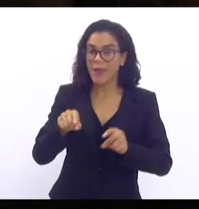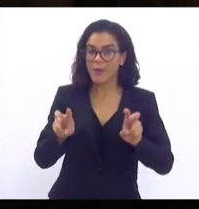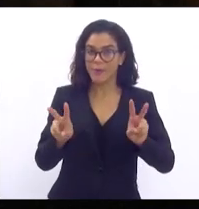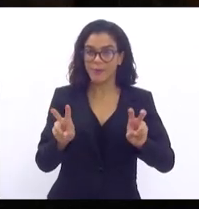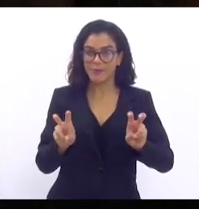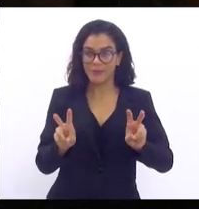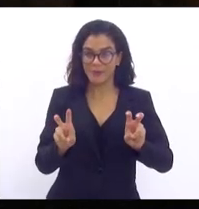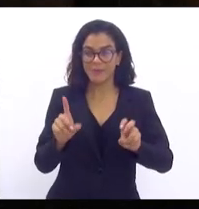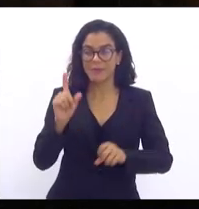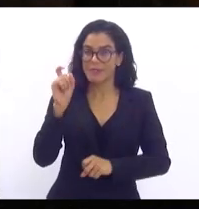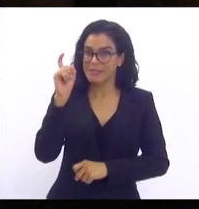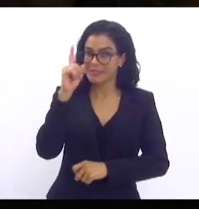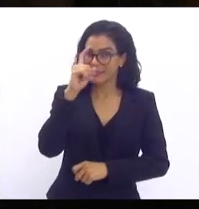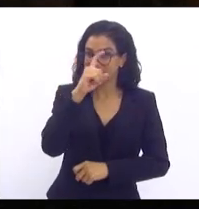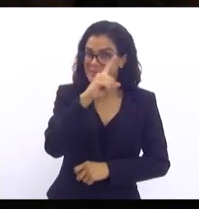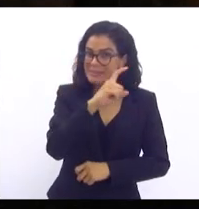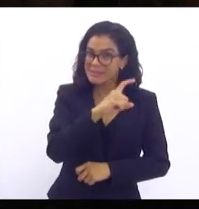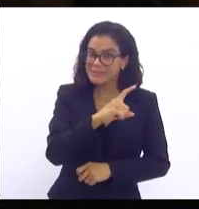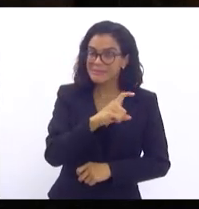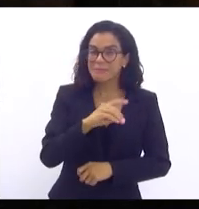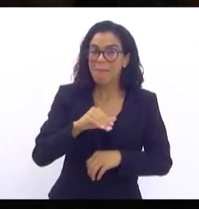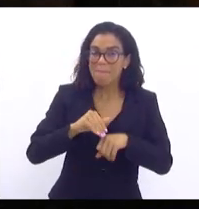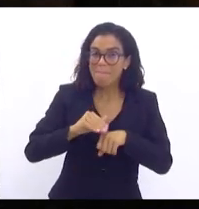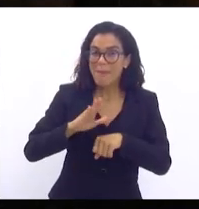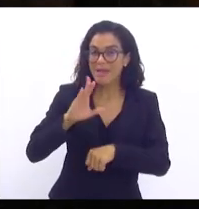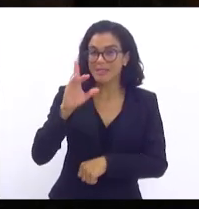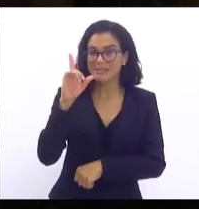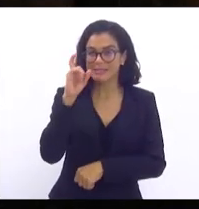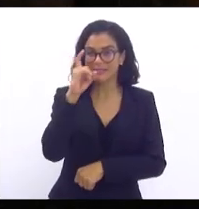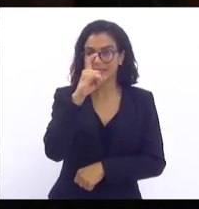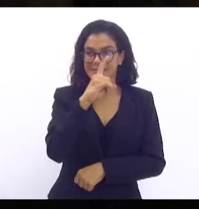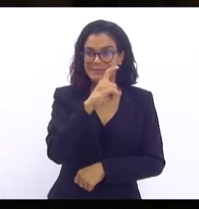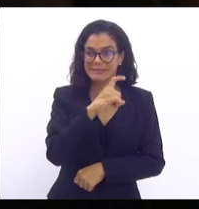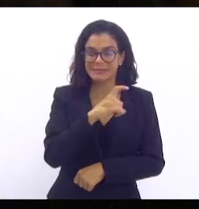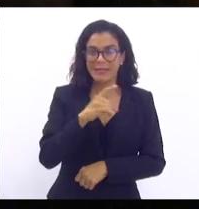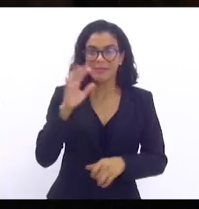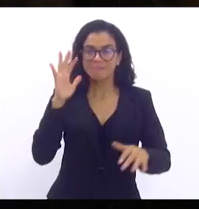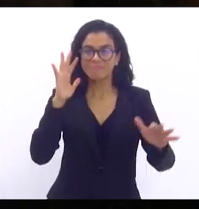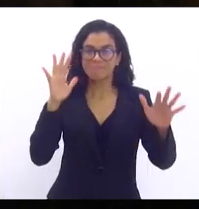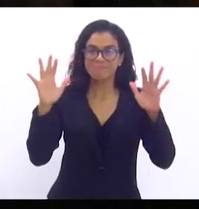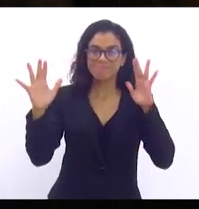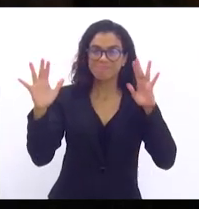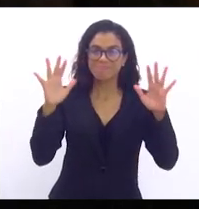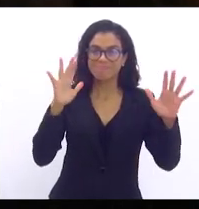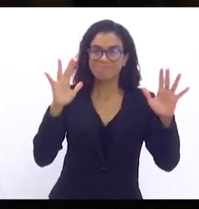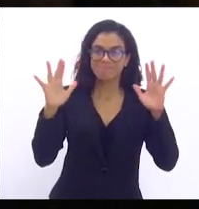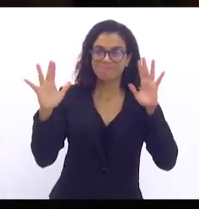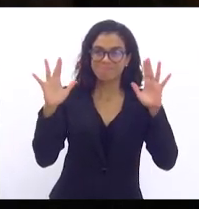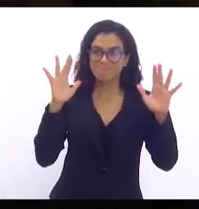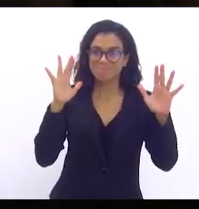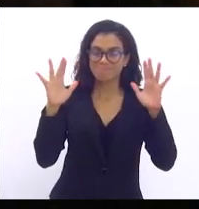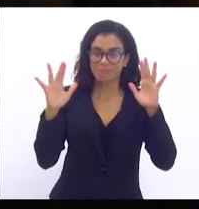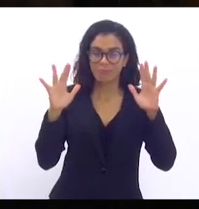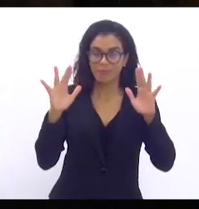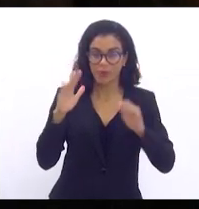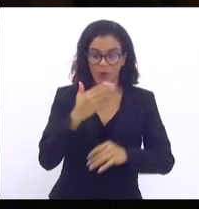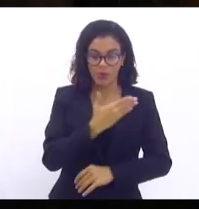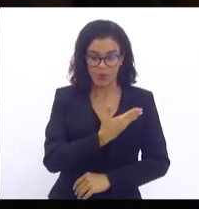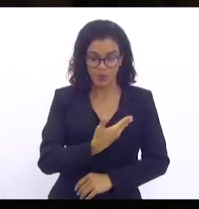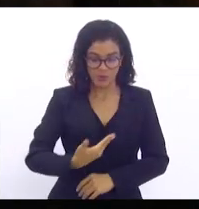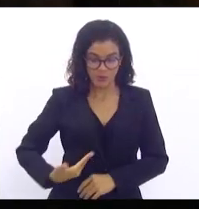difícil. Mas o mais difícil ainda é imaginar que os nossos